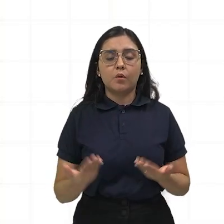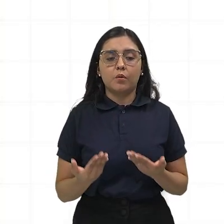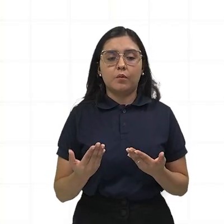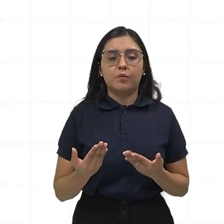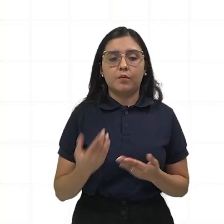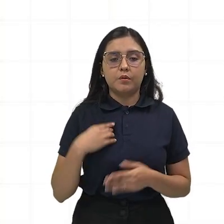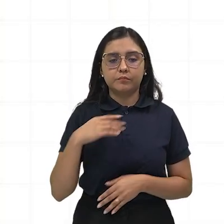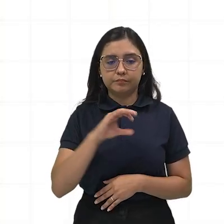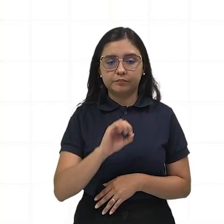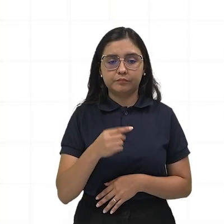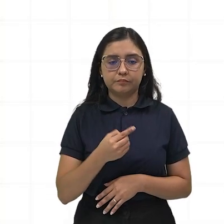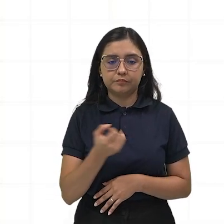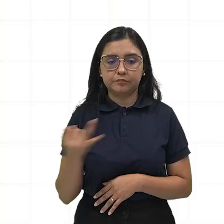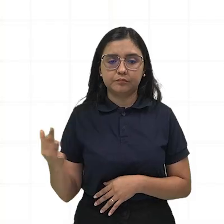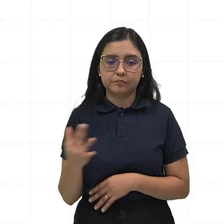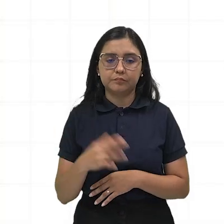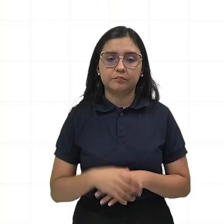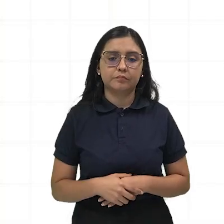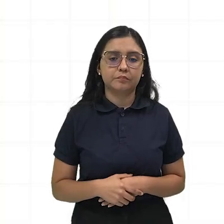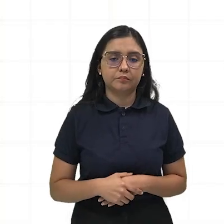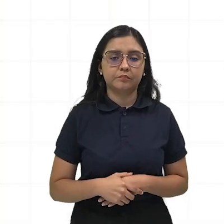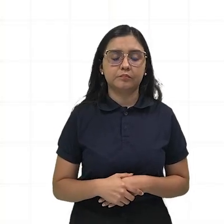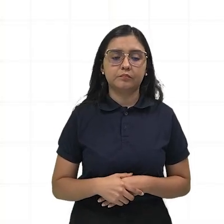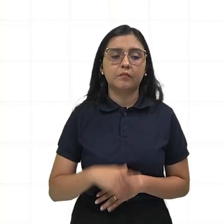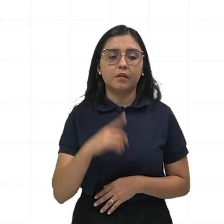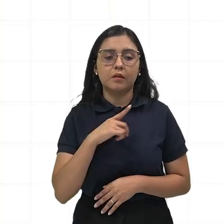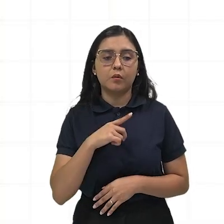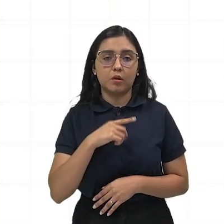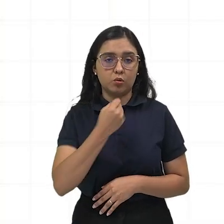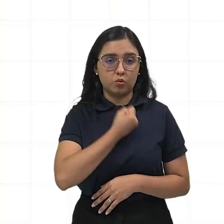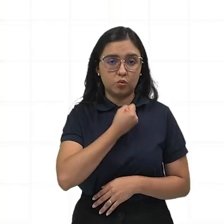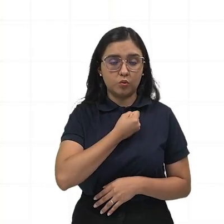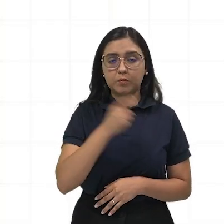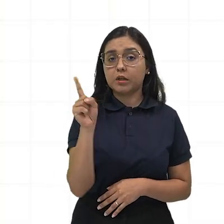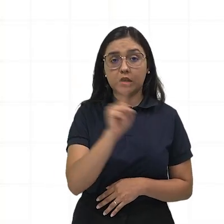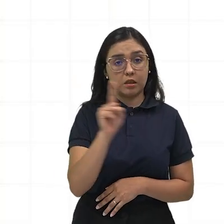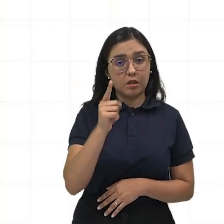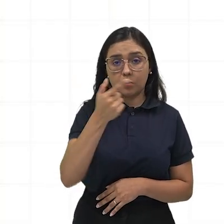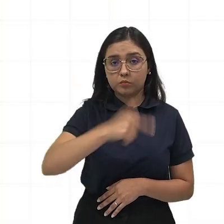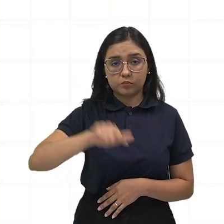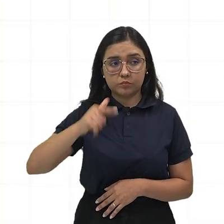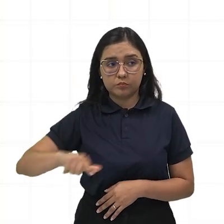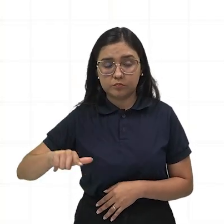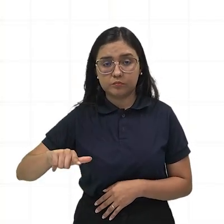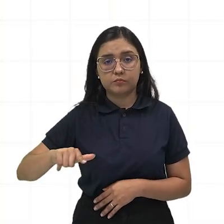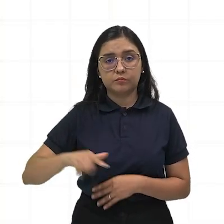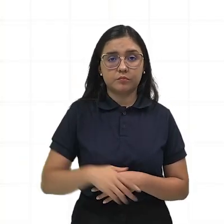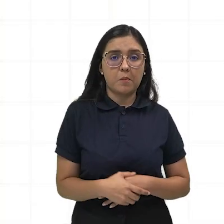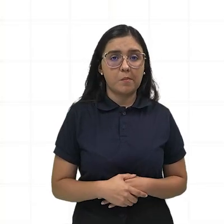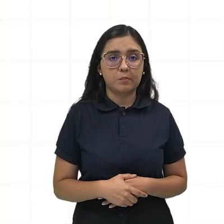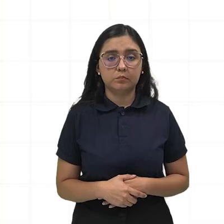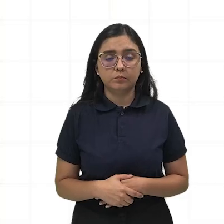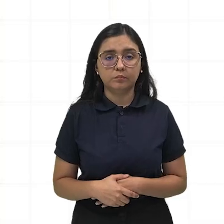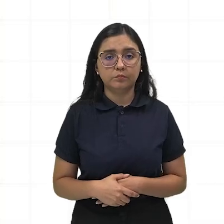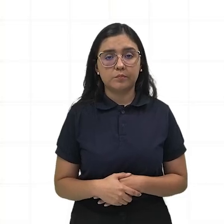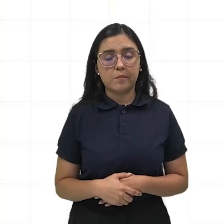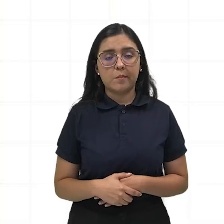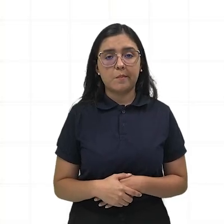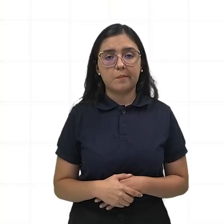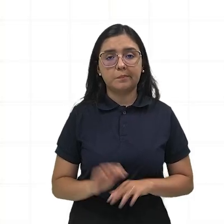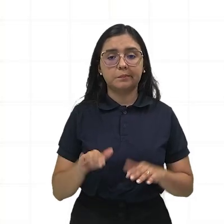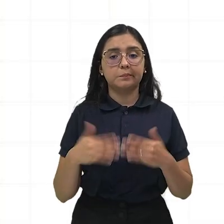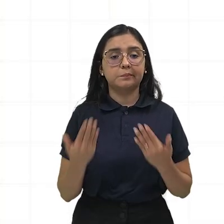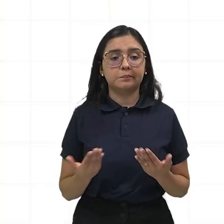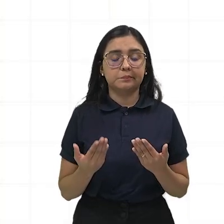ela é uma dízima periódica composta, ela tem antiperíodo. O antiperíodo é aquilo que não se repete.